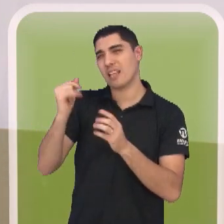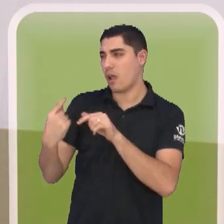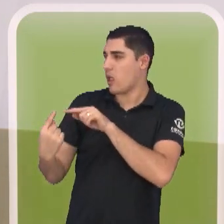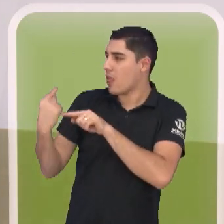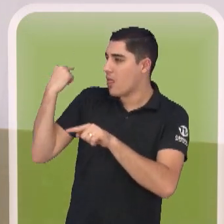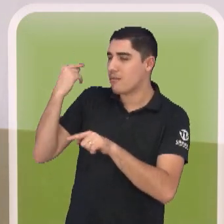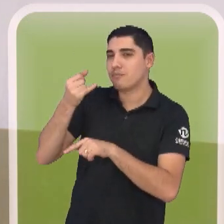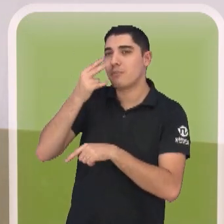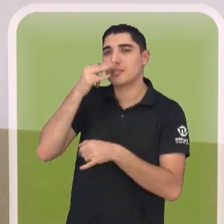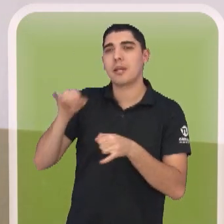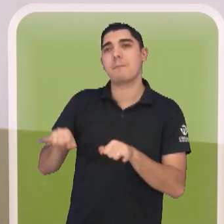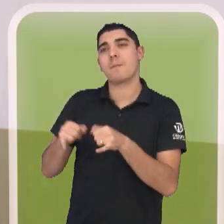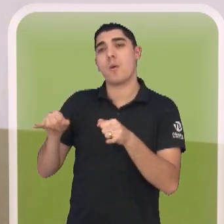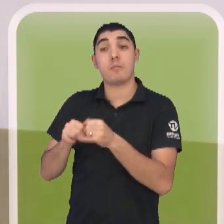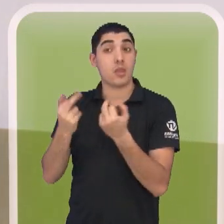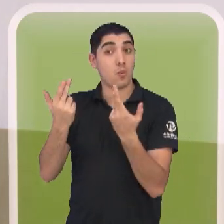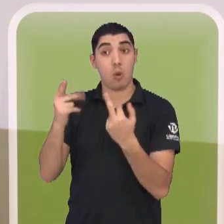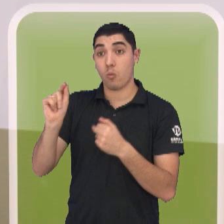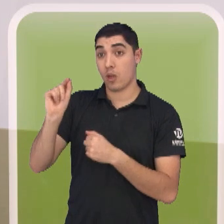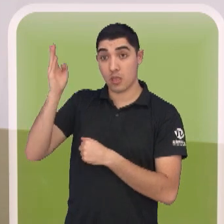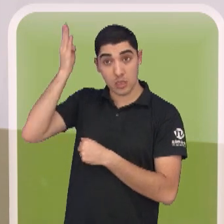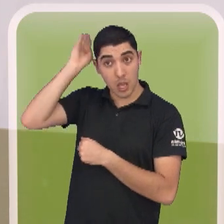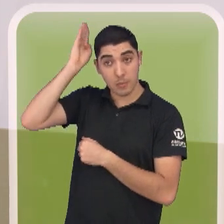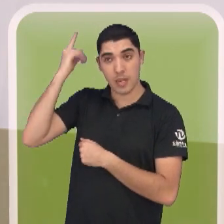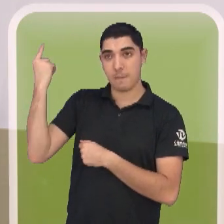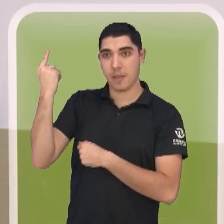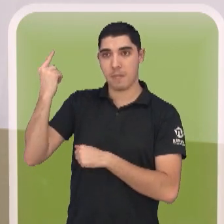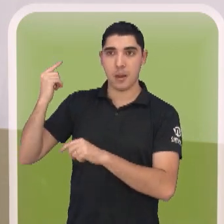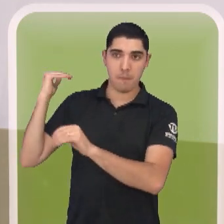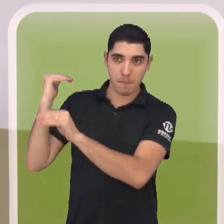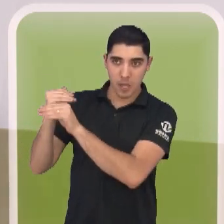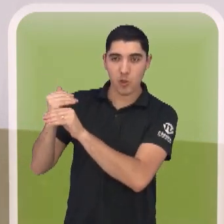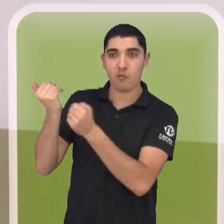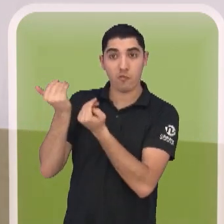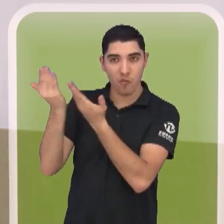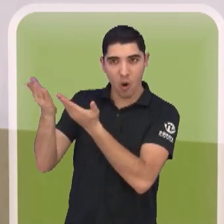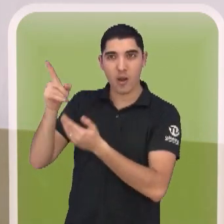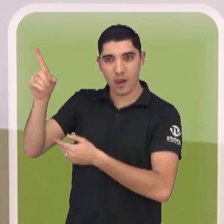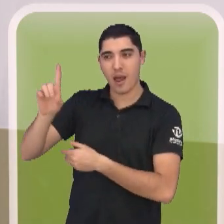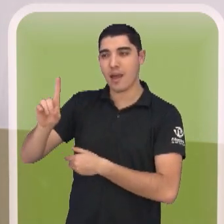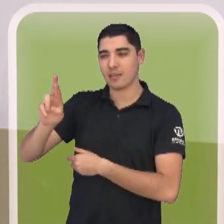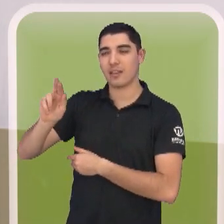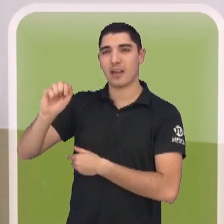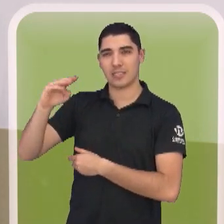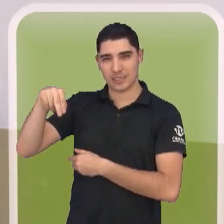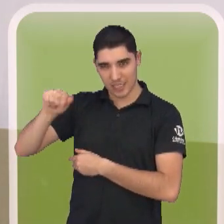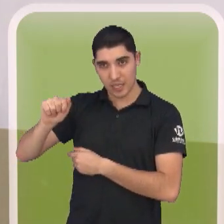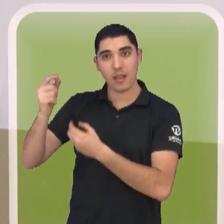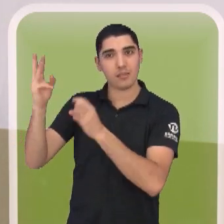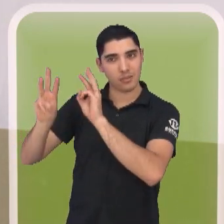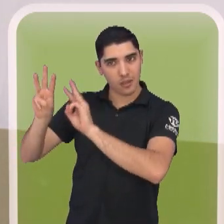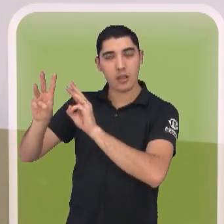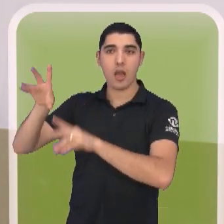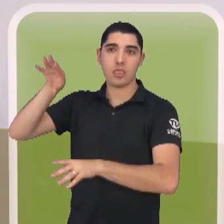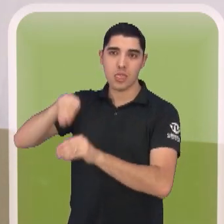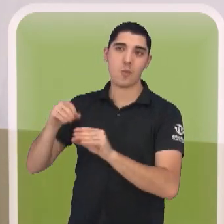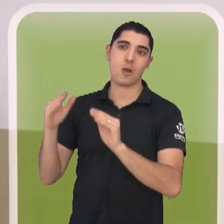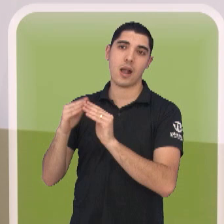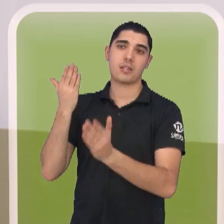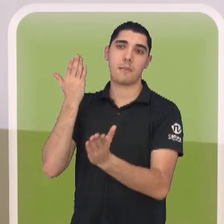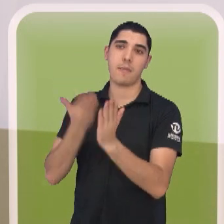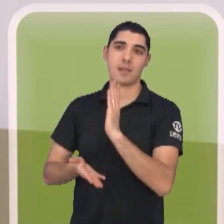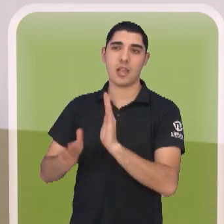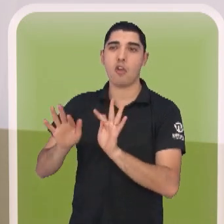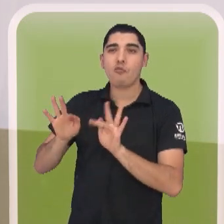custar caro né como custou caro por Taubaté também que empatou o primeiro jogo lá em Dracena também três a três e em casa acabou perdendo de virada